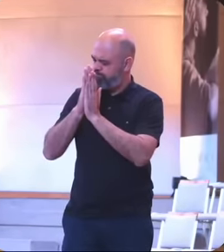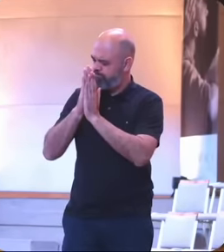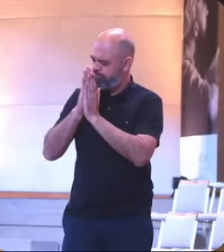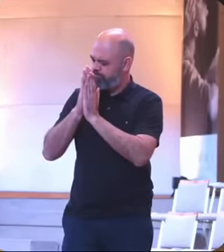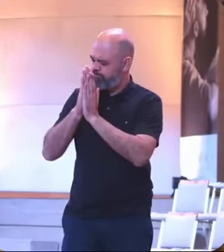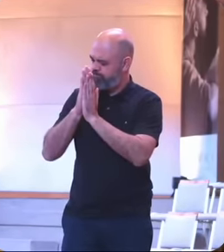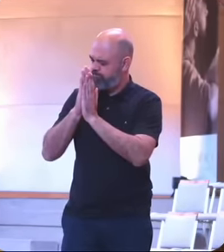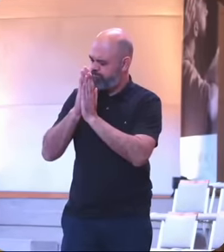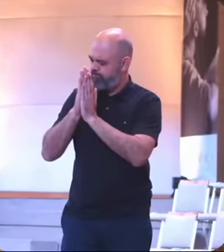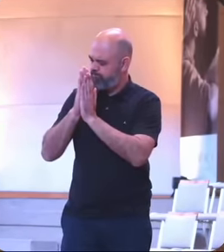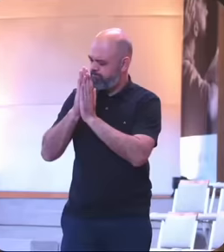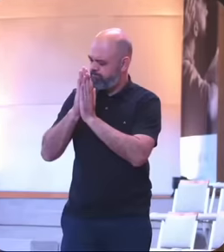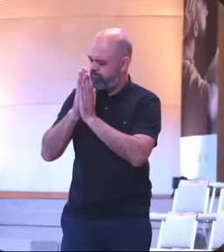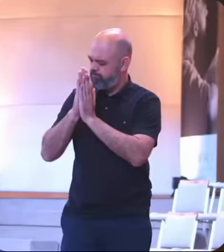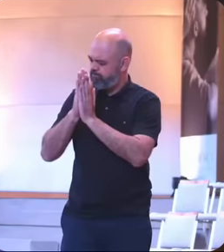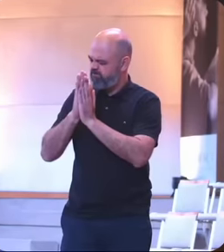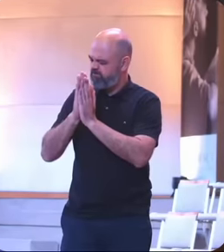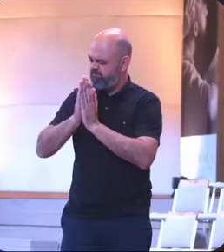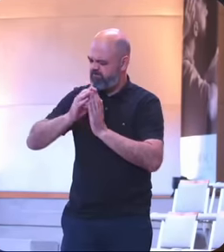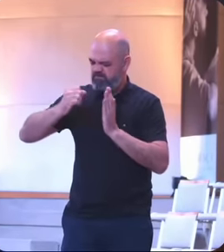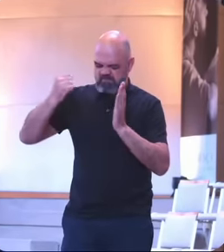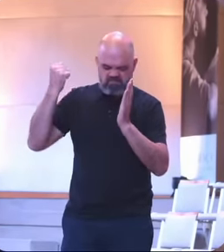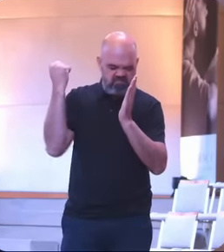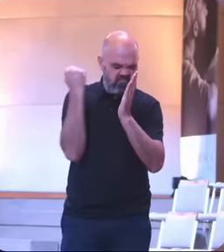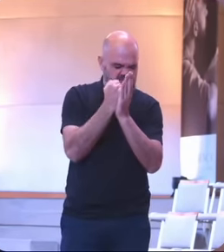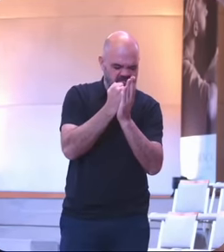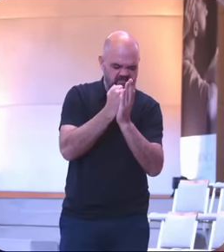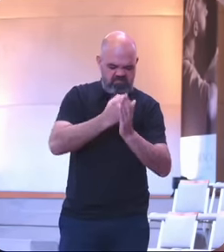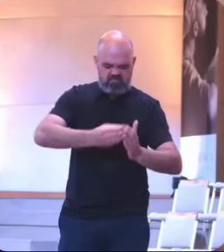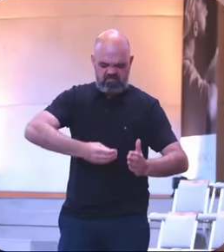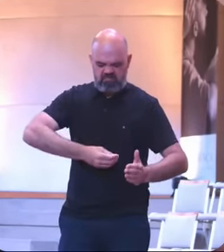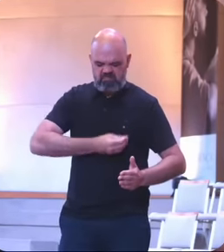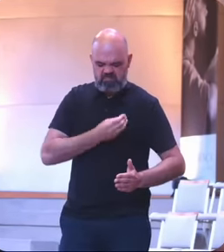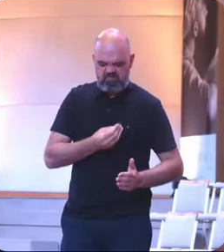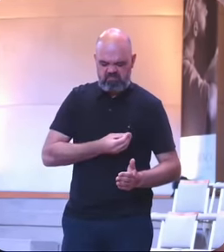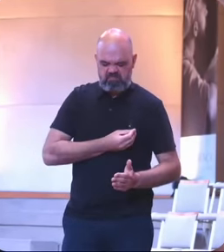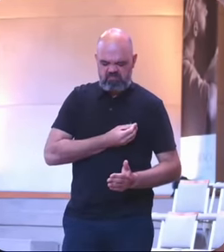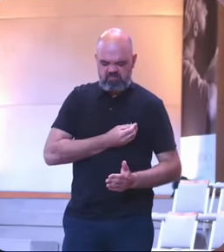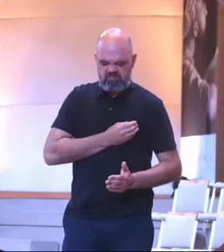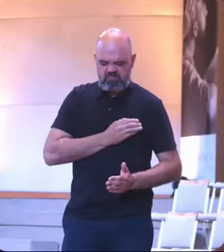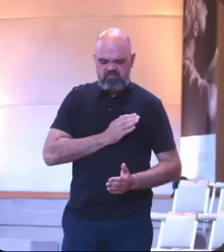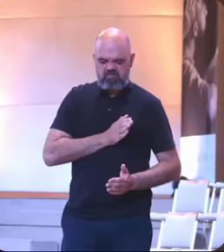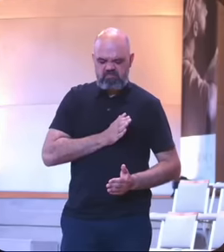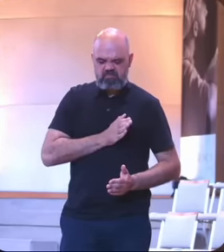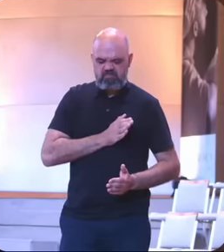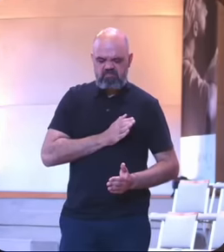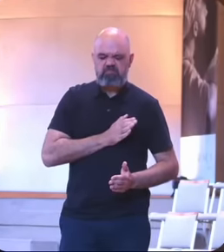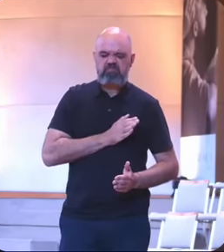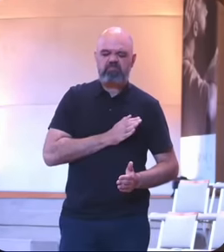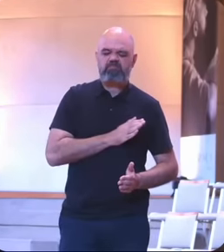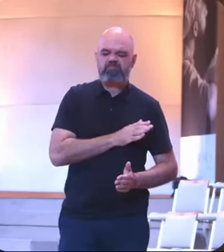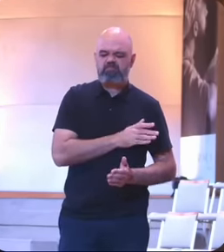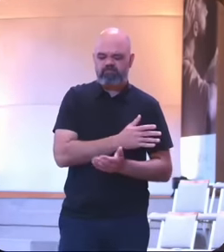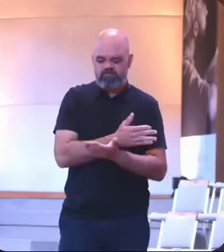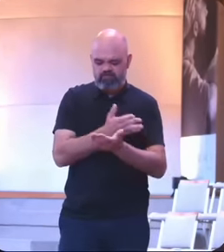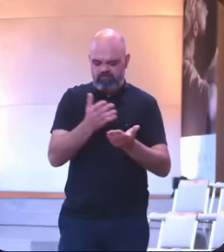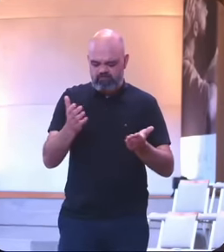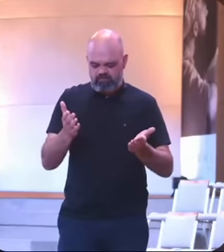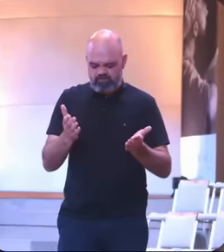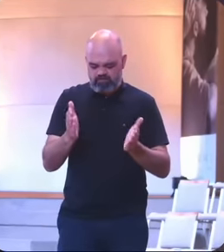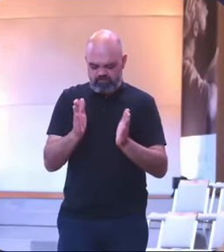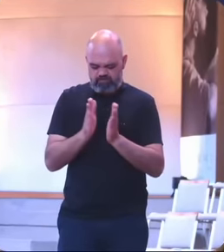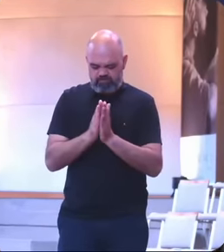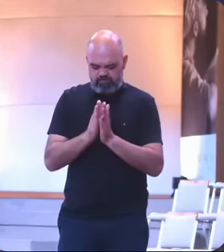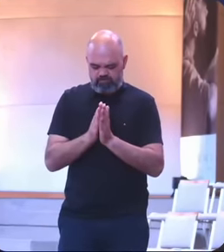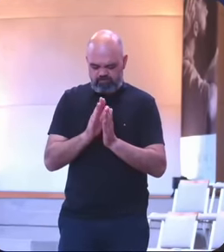seja o selo que marcará o coração deles. É aquilo que eu oro em nome de Jesus. Amém. Dá